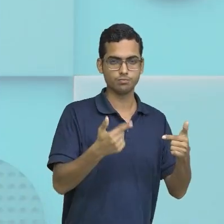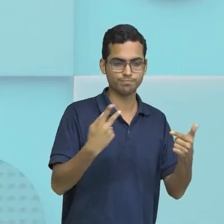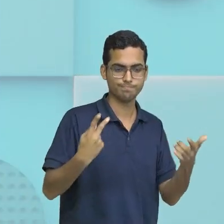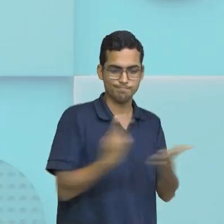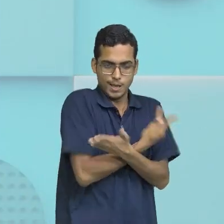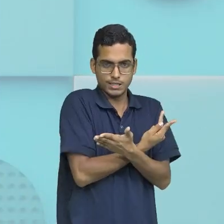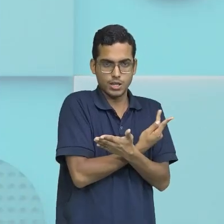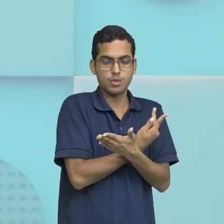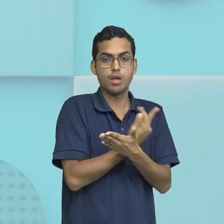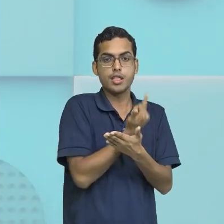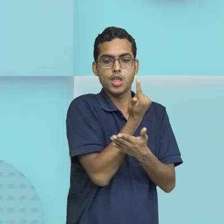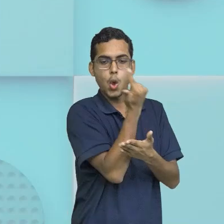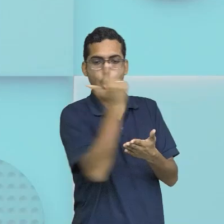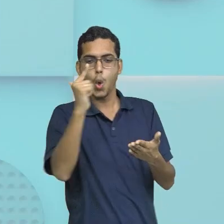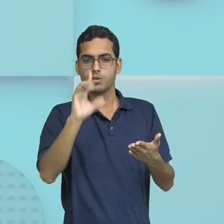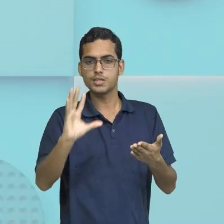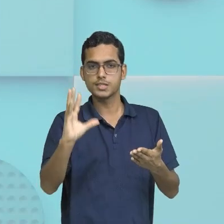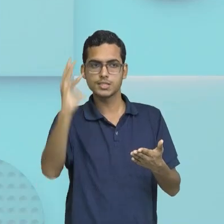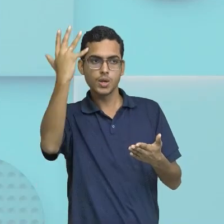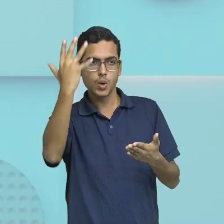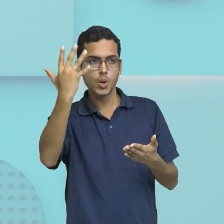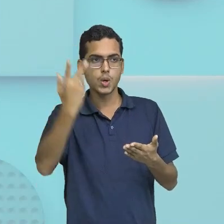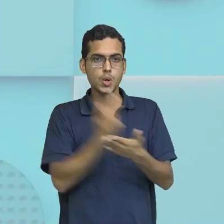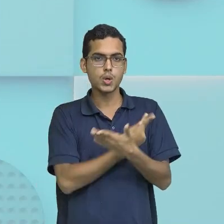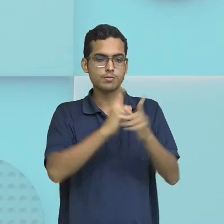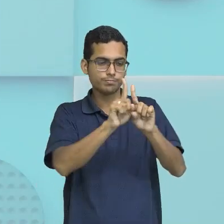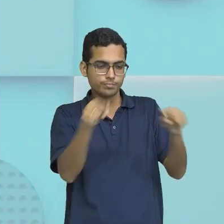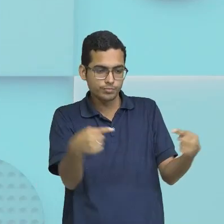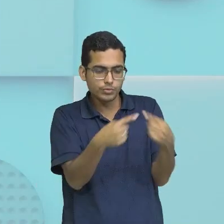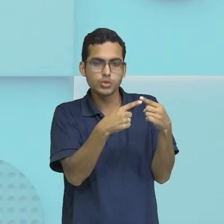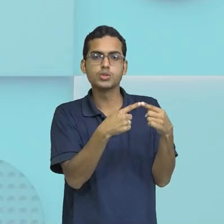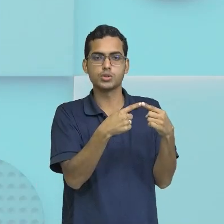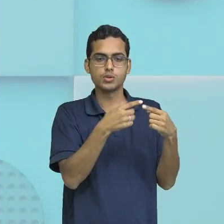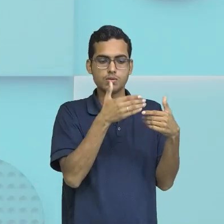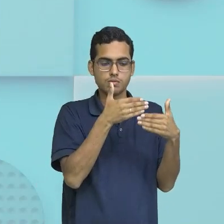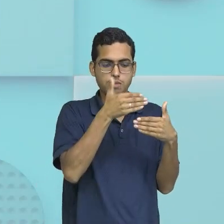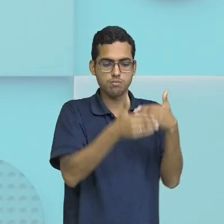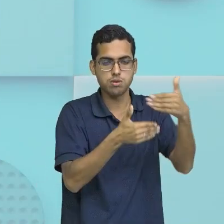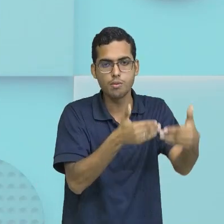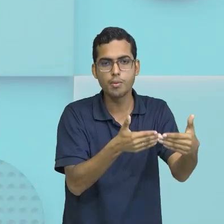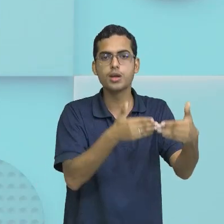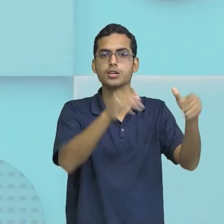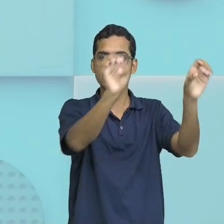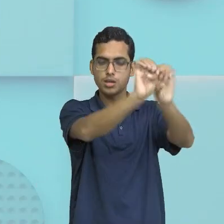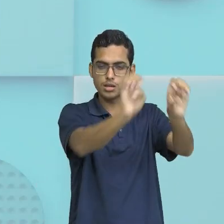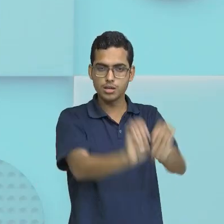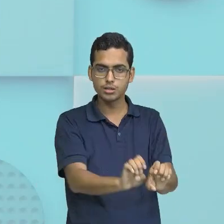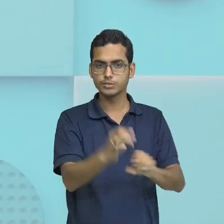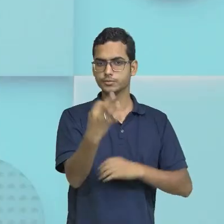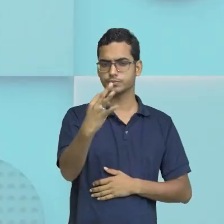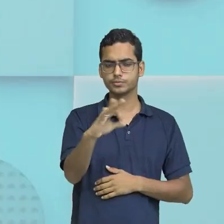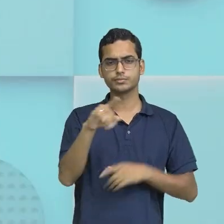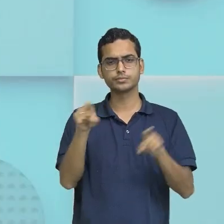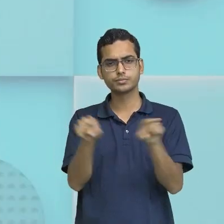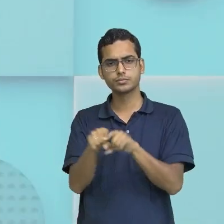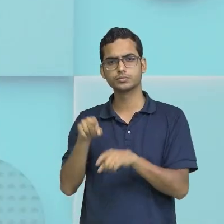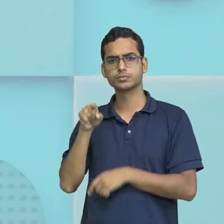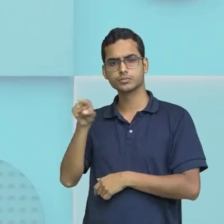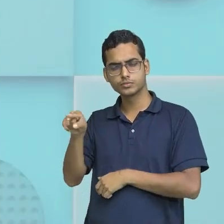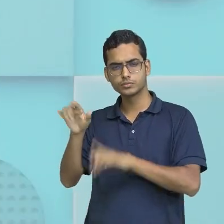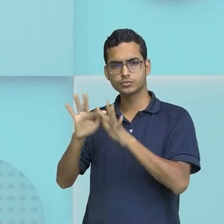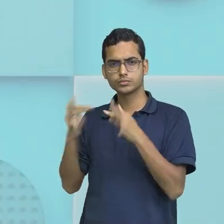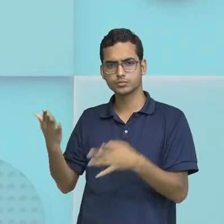a gente precisa compreender somente a estrutura, tá? Qual é a estrutura? O simple past é só colocar o verbo no